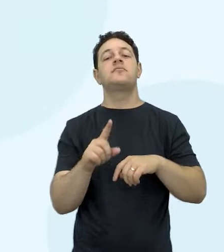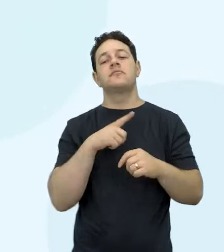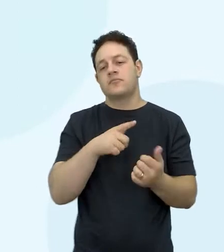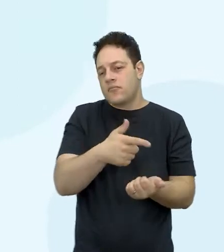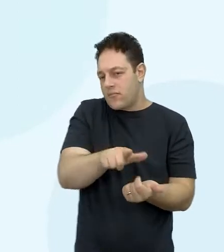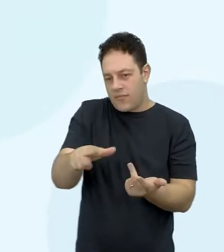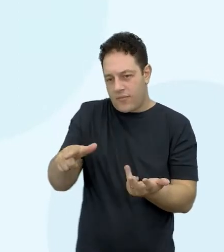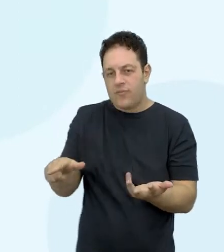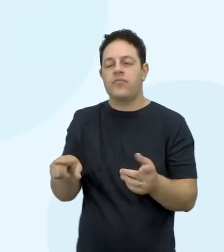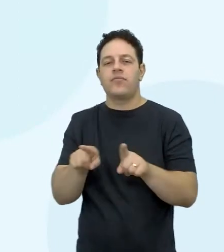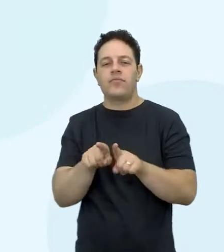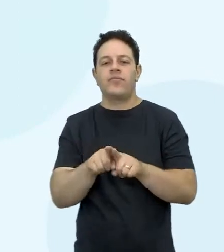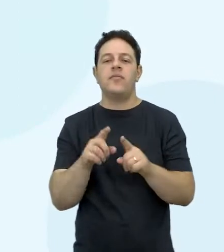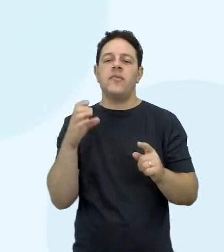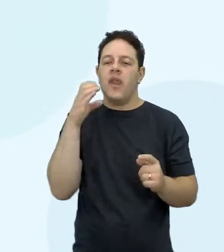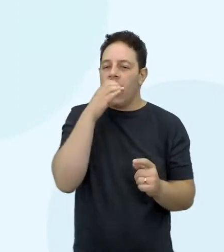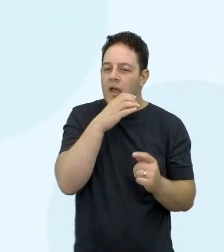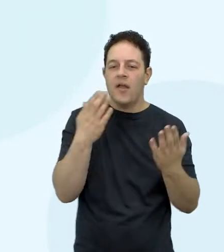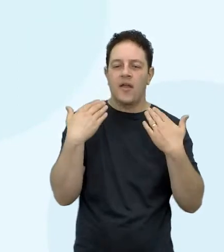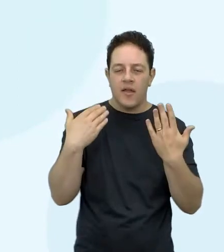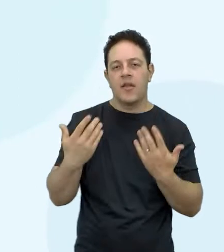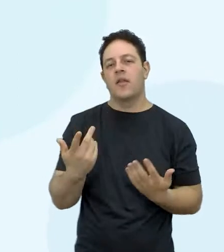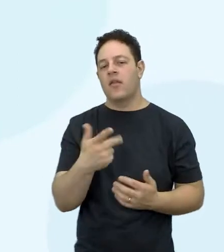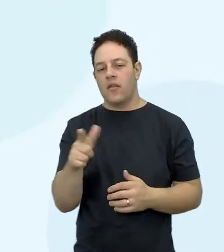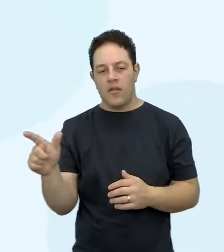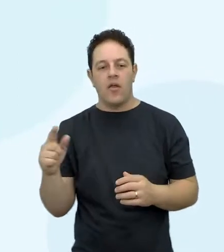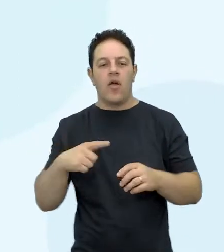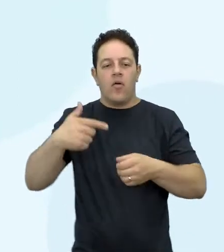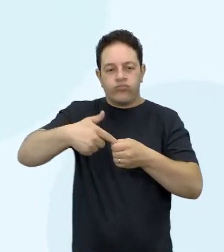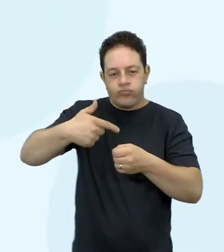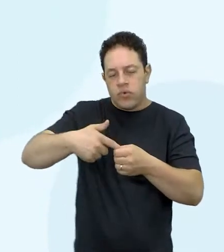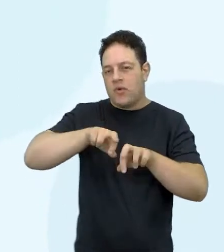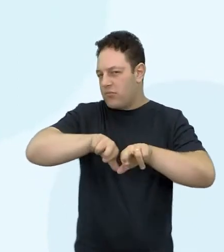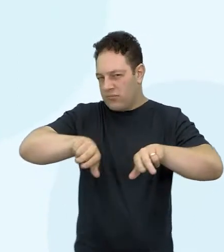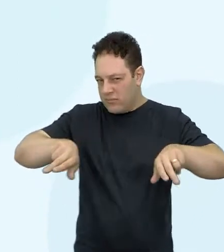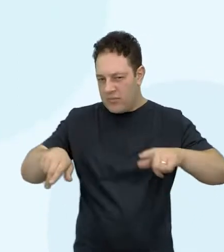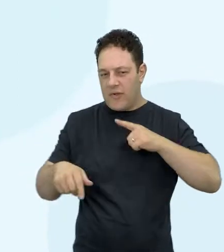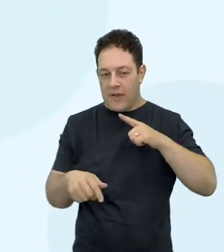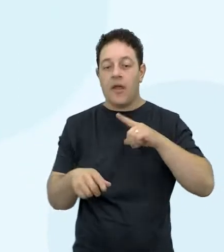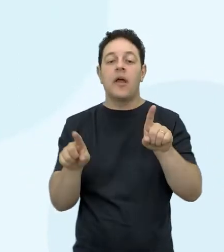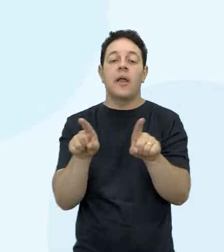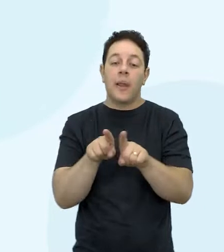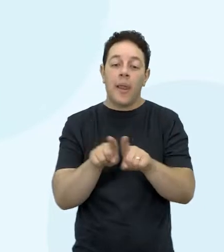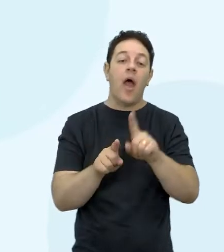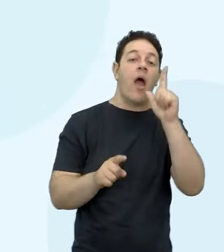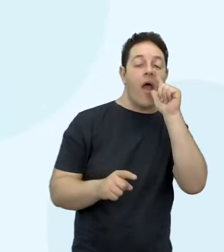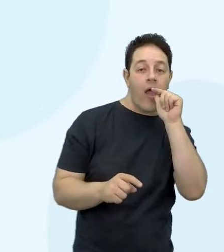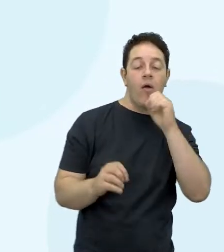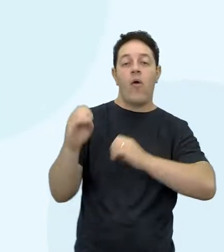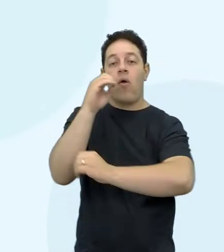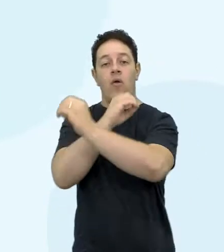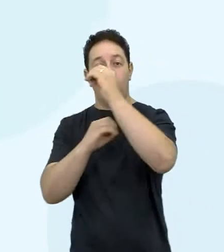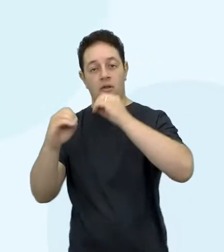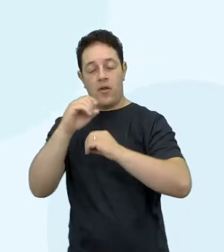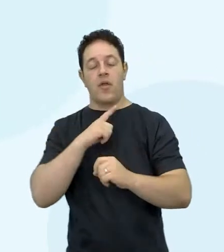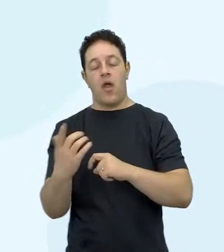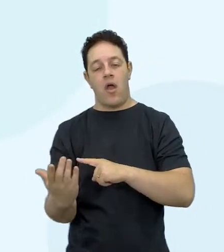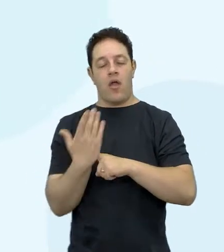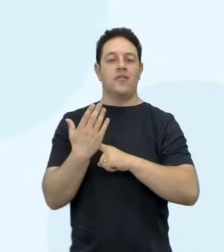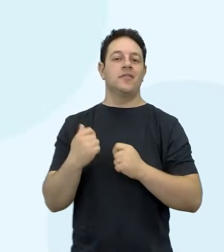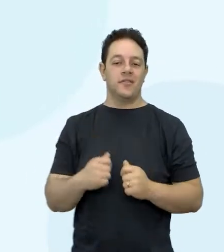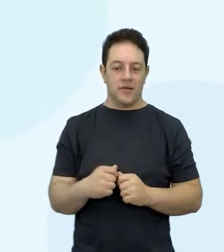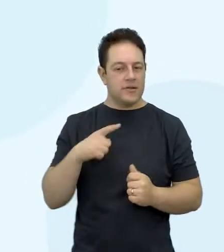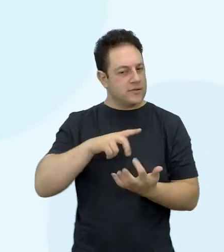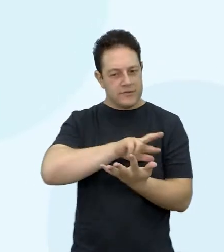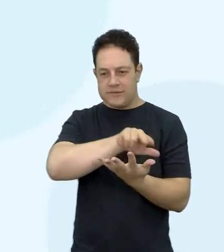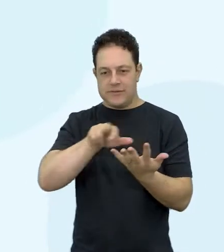outras na forma de calor, carboidratos, né? Combustíveis, etc., além de água e oxigênio. A gente faz todo esse mecanismo por